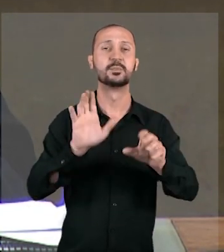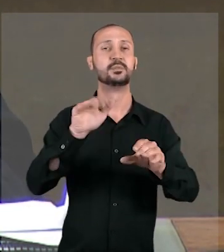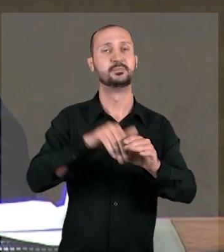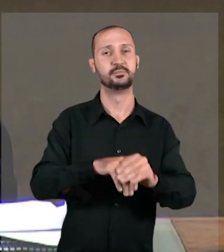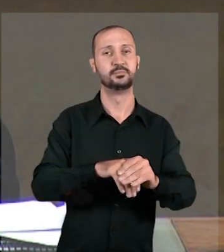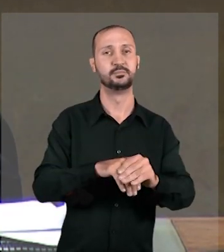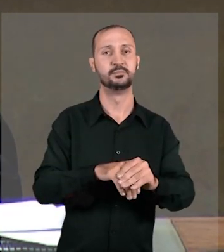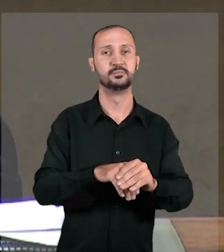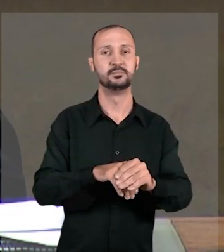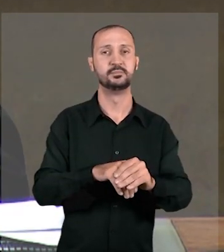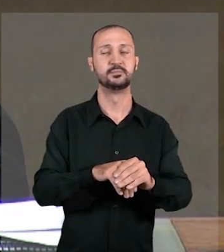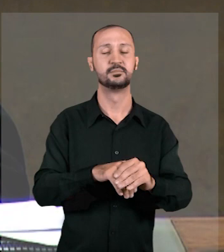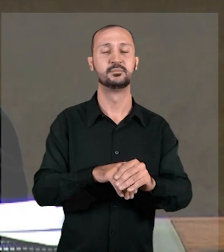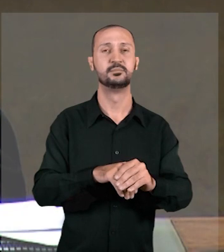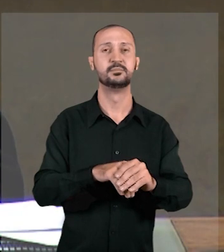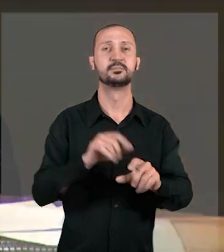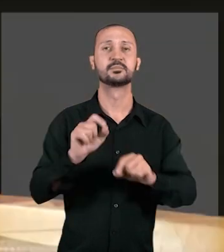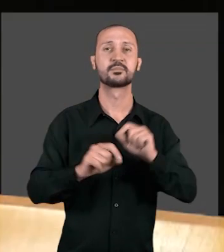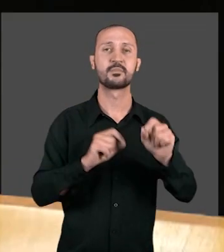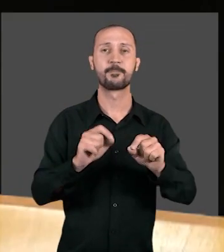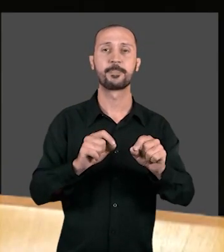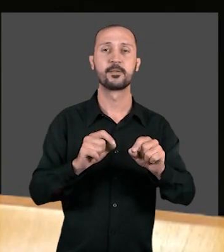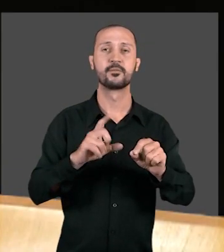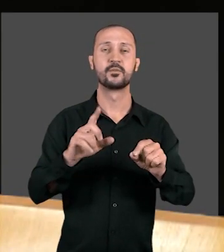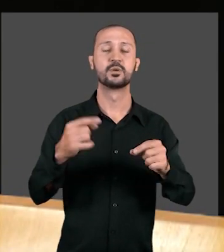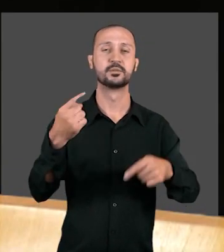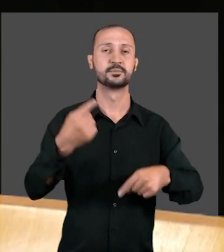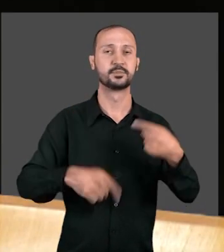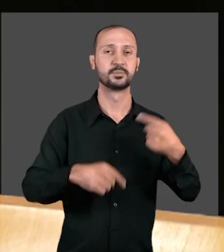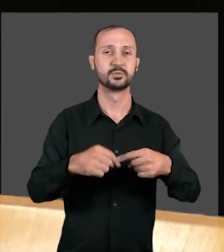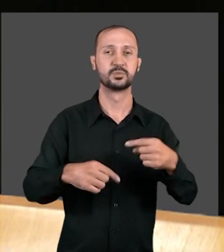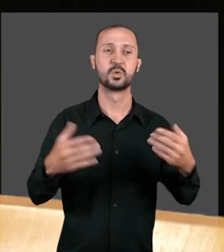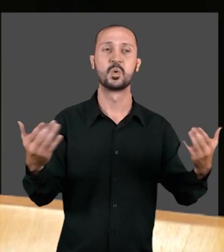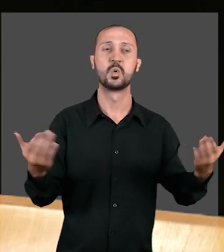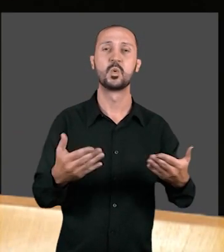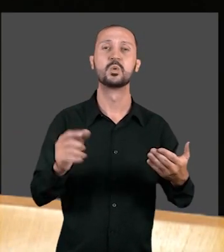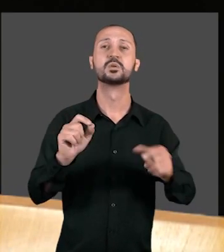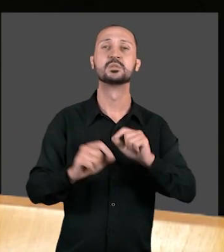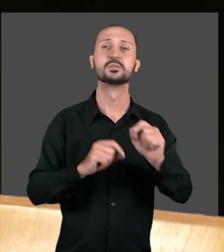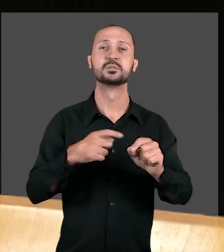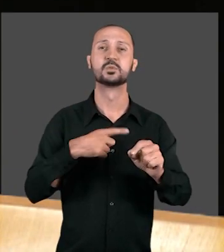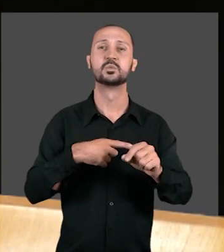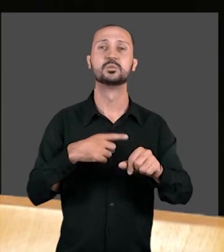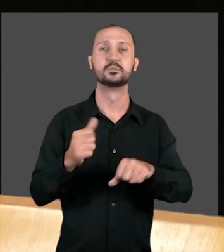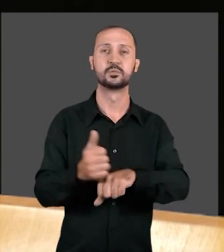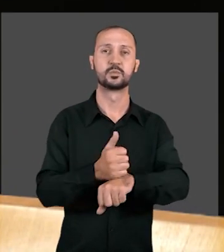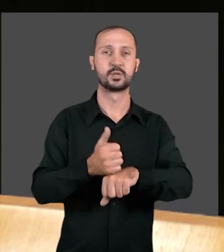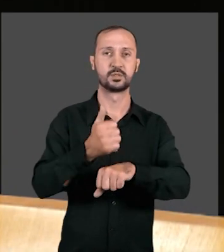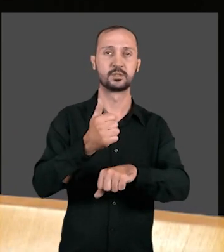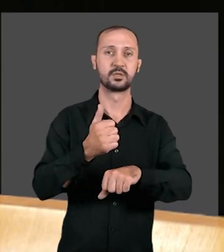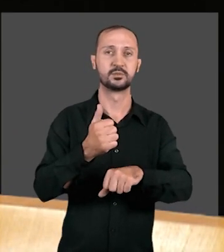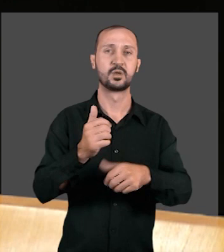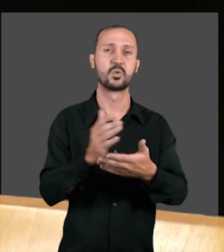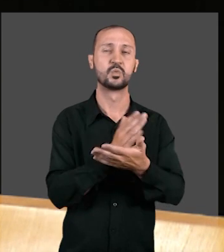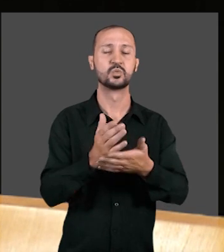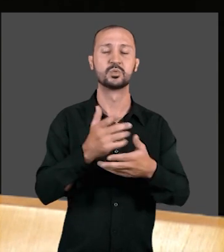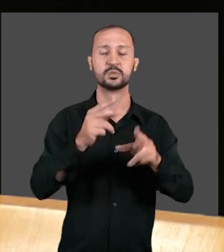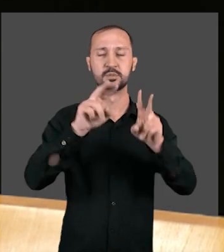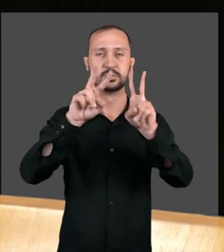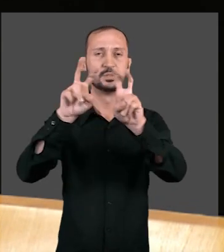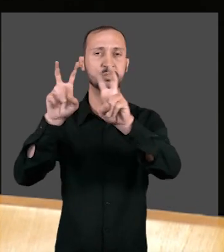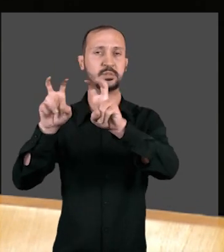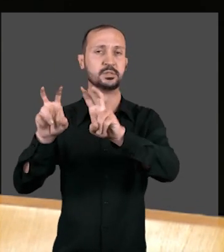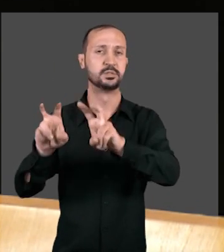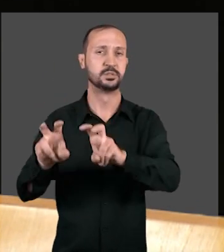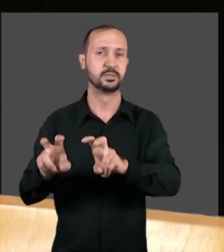eleitorais, que foram debatidas hoje aqui com grande qualidade. Algumas outras